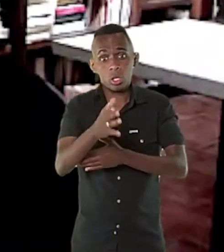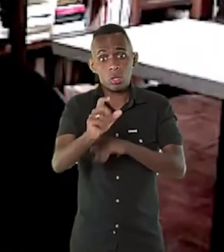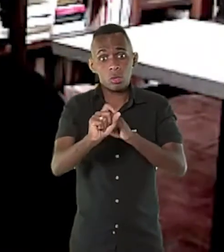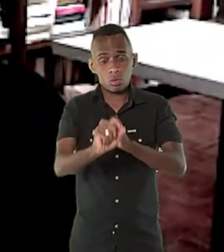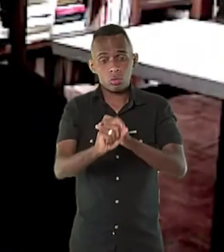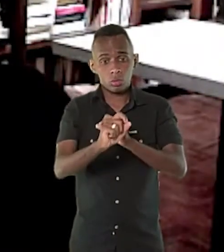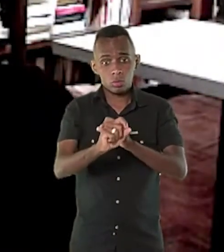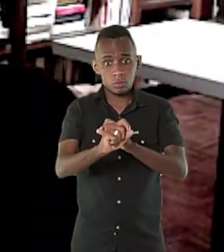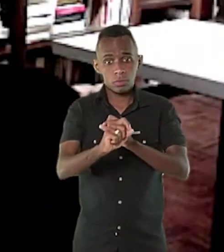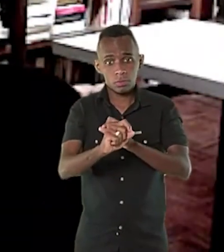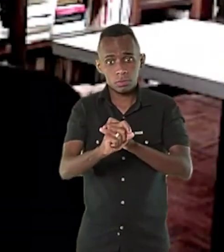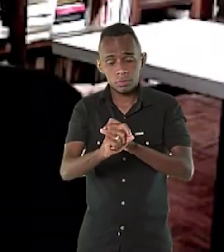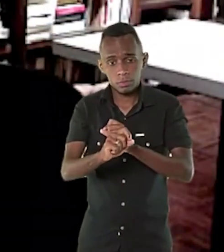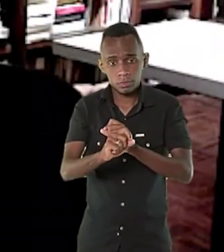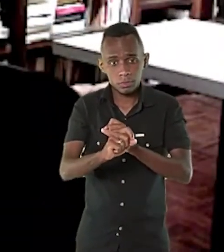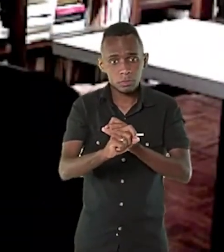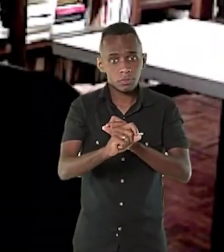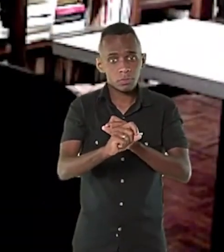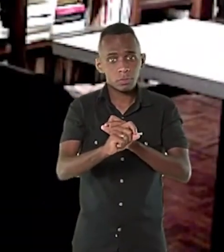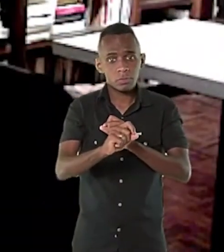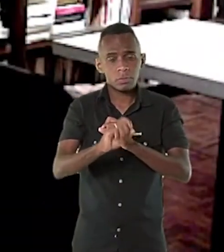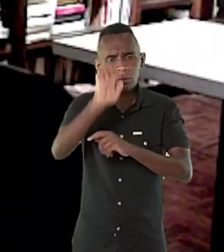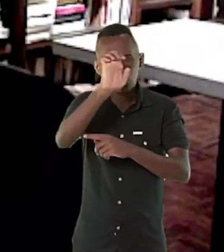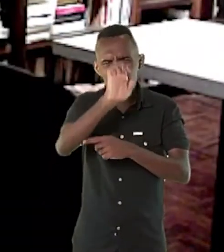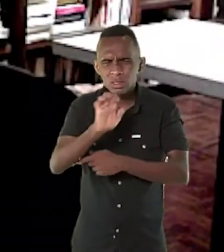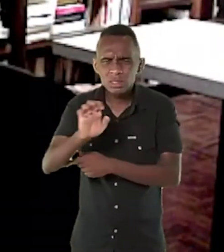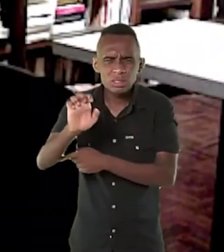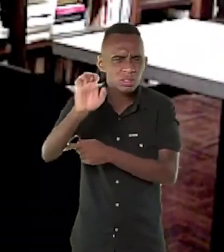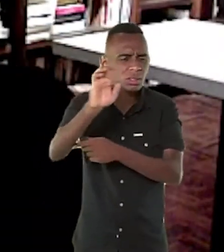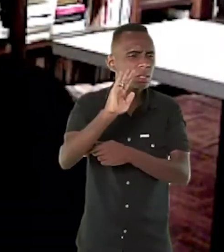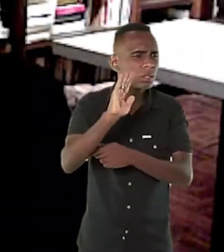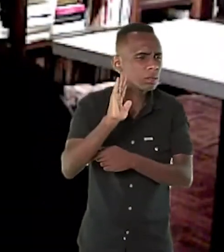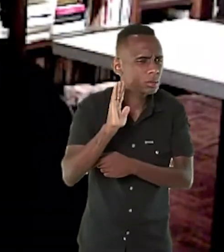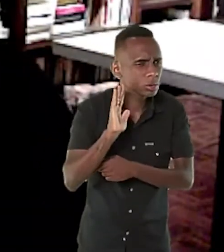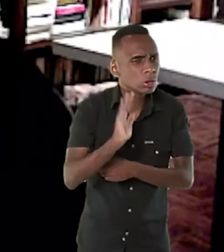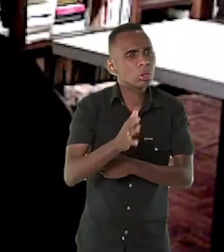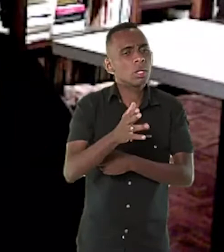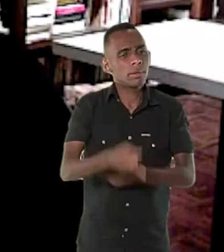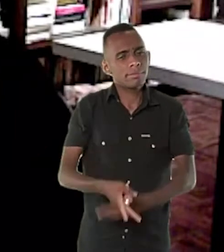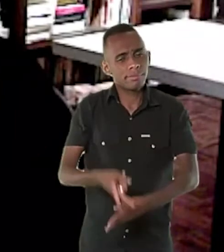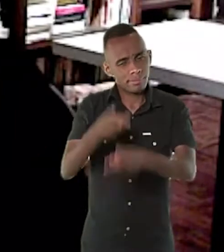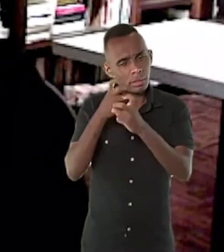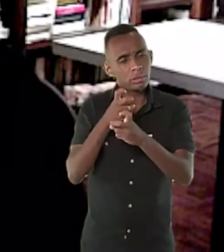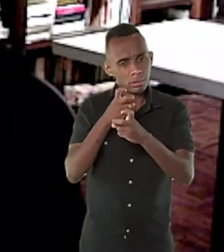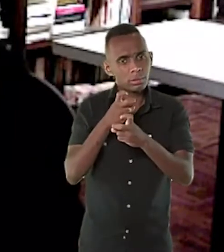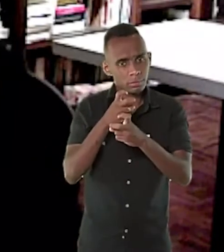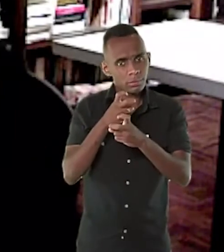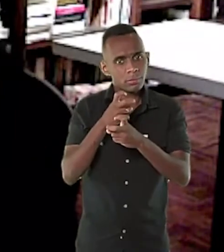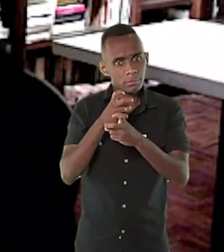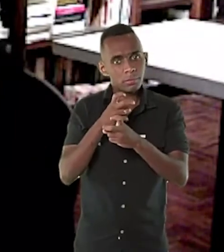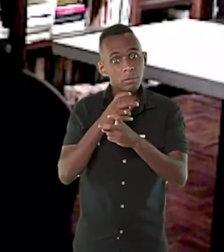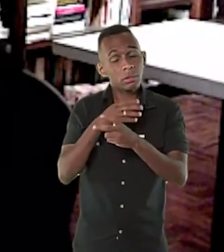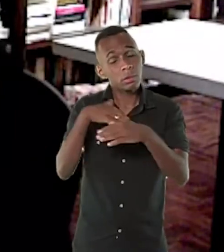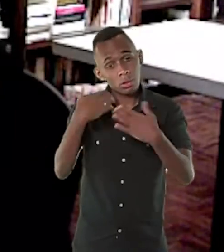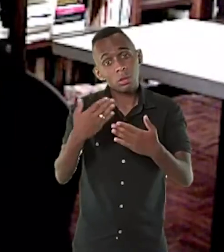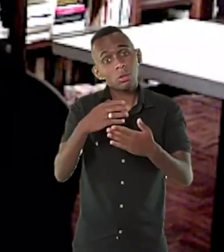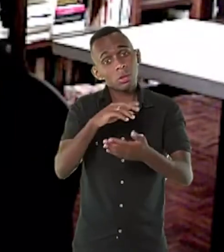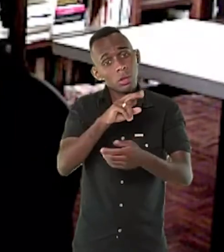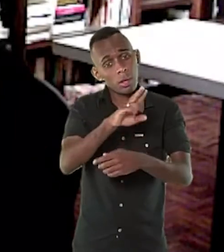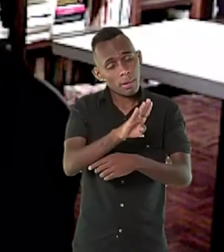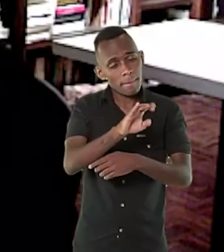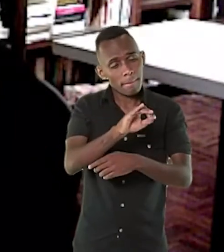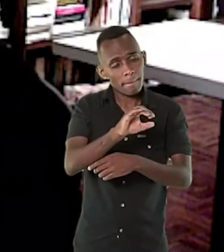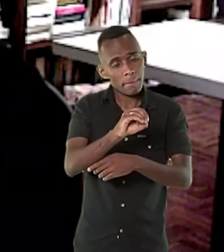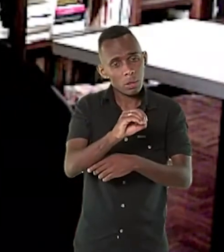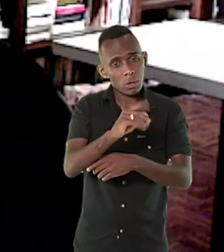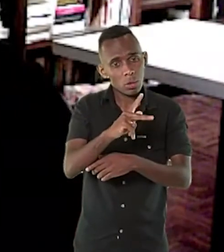para a qual o Estado já havia voltado. Então, É isso que nós podemos chamar de uma biopolítica